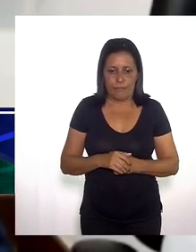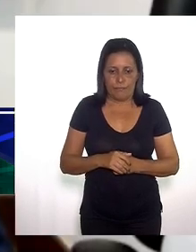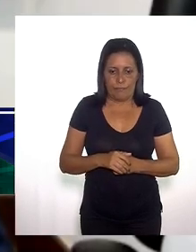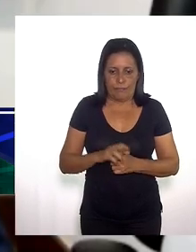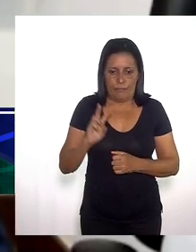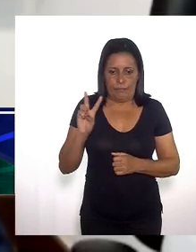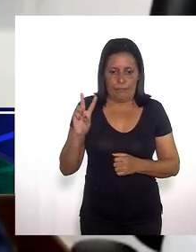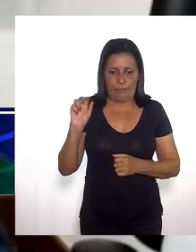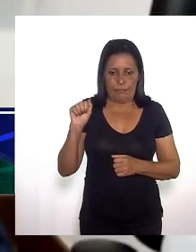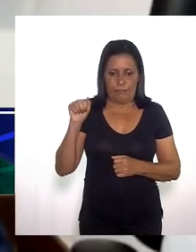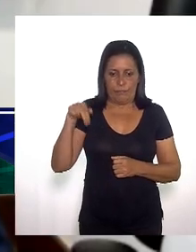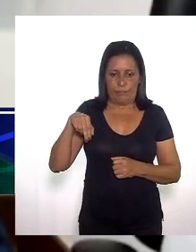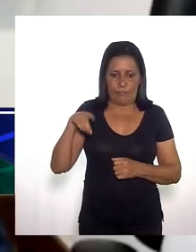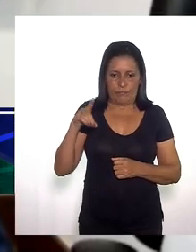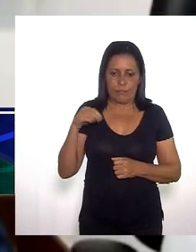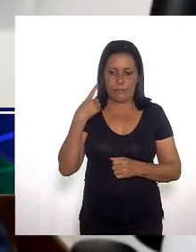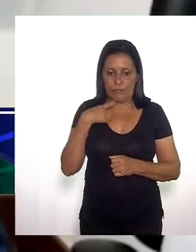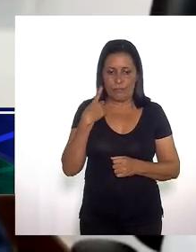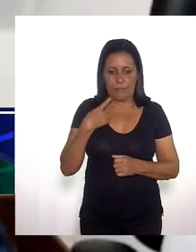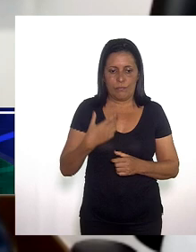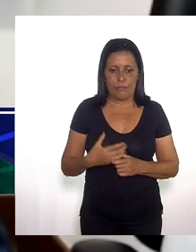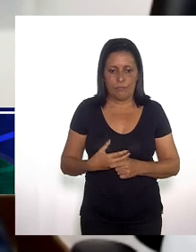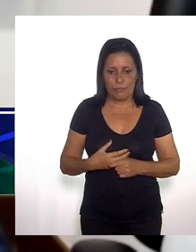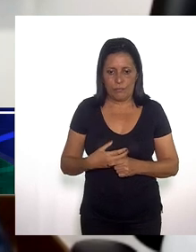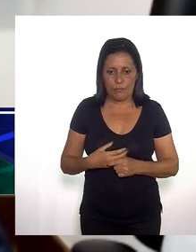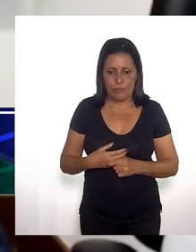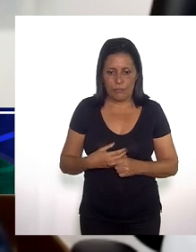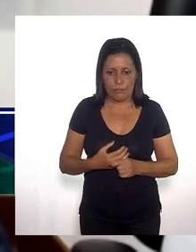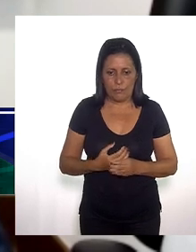Deputado Vandro Família.